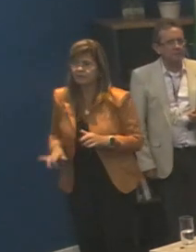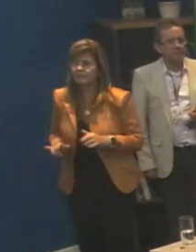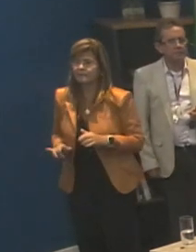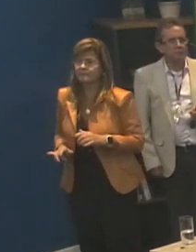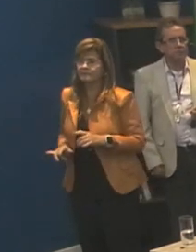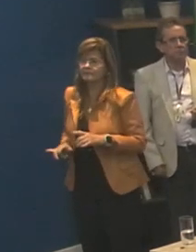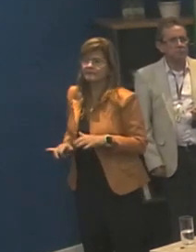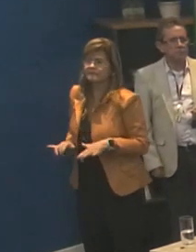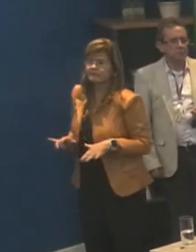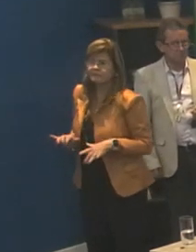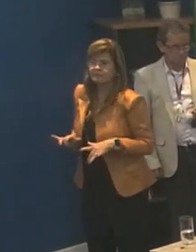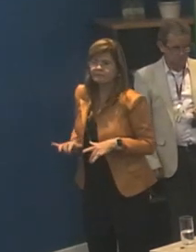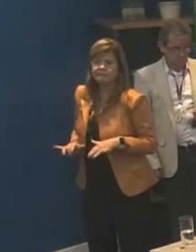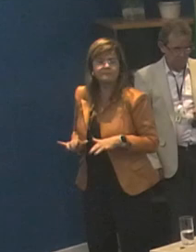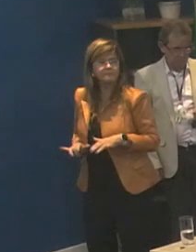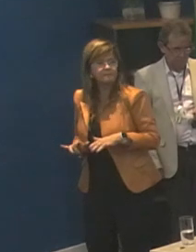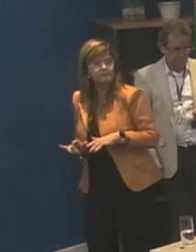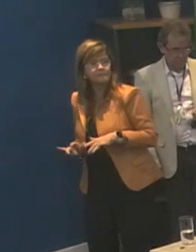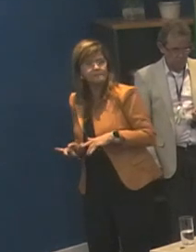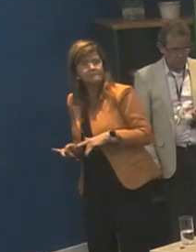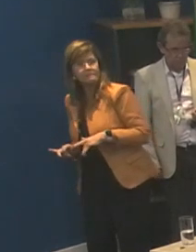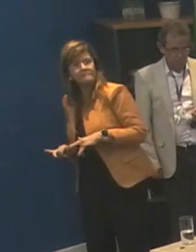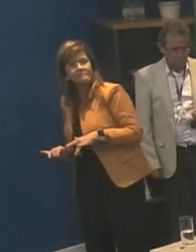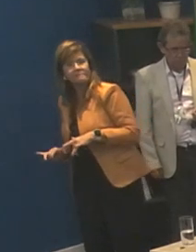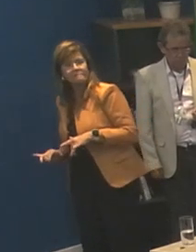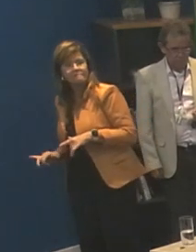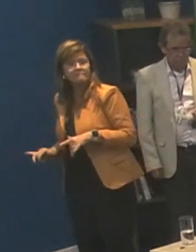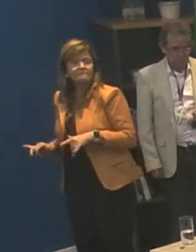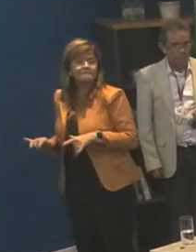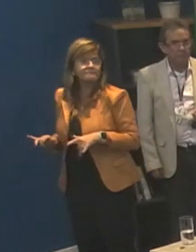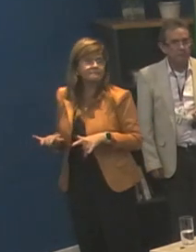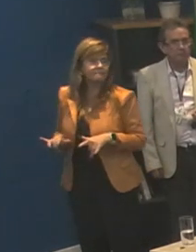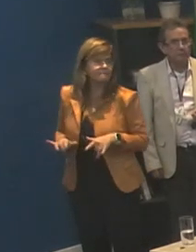O pessoal de Minas Gerais.